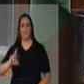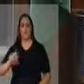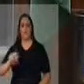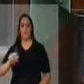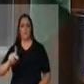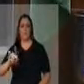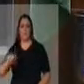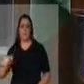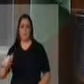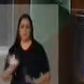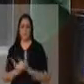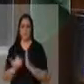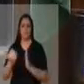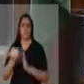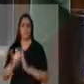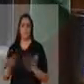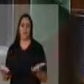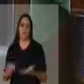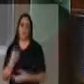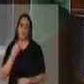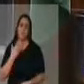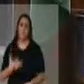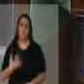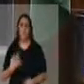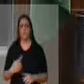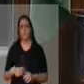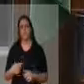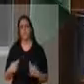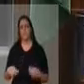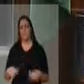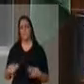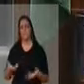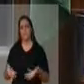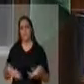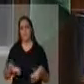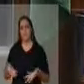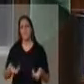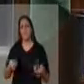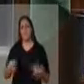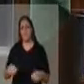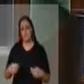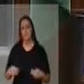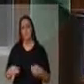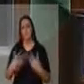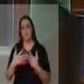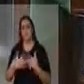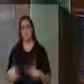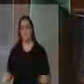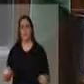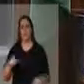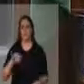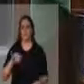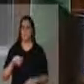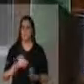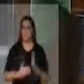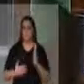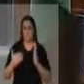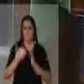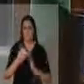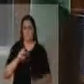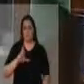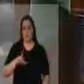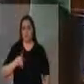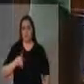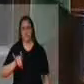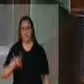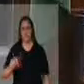porque nós temos que ter um diagnóstico, nós temos que ter a prevenção, mas a cura tem que ser imediata. Então, se a radioterapia está aumentando, significa